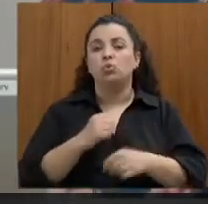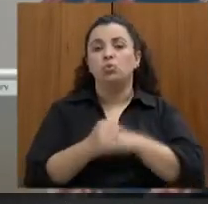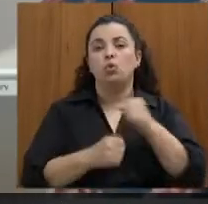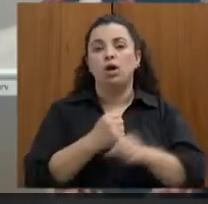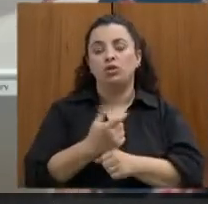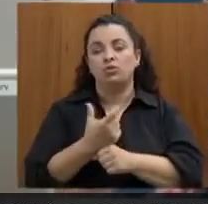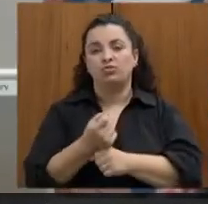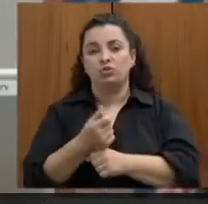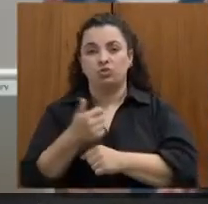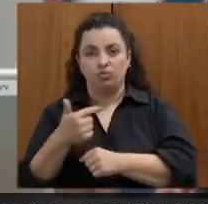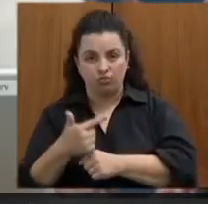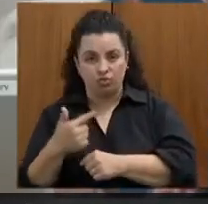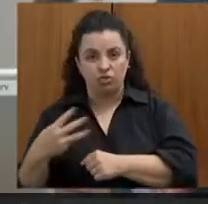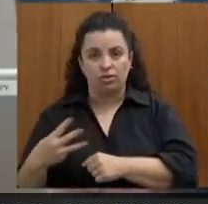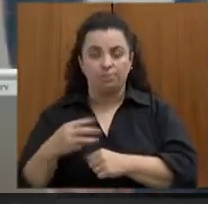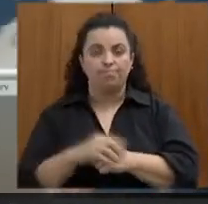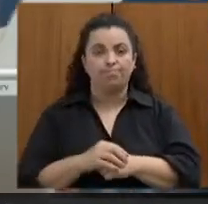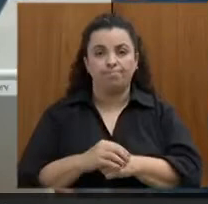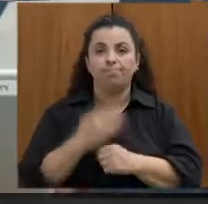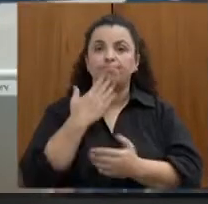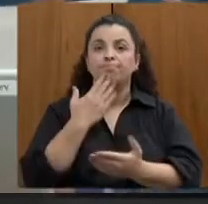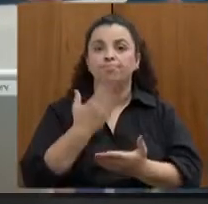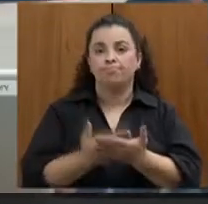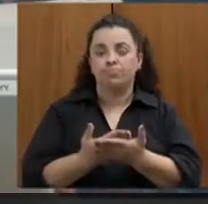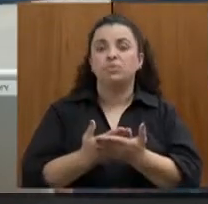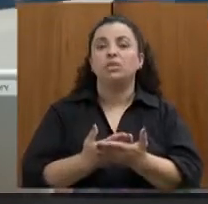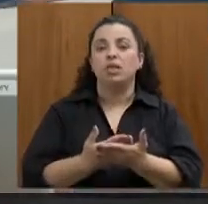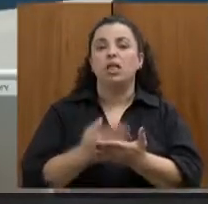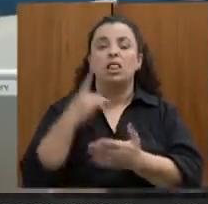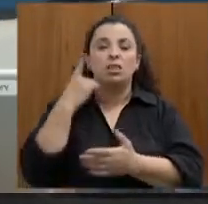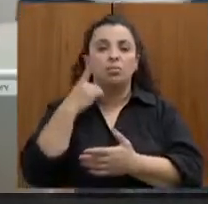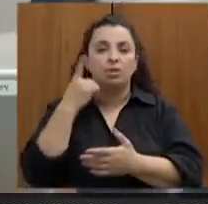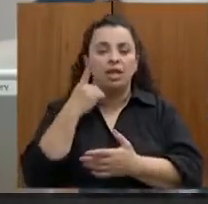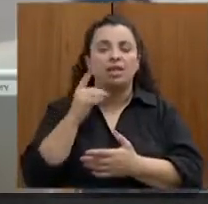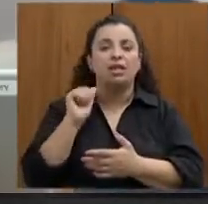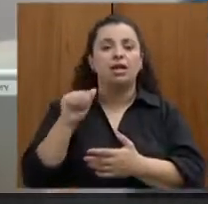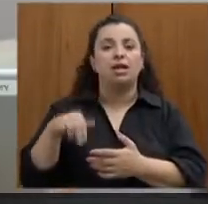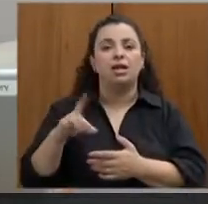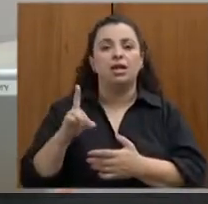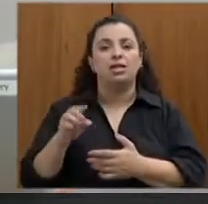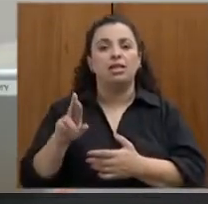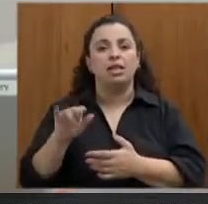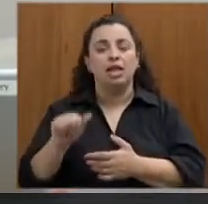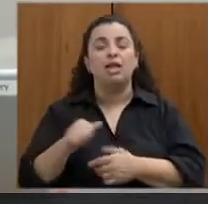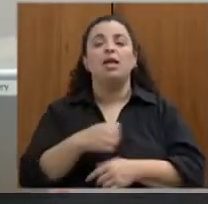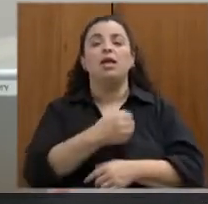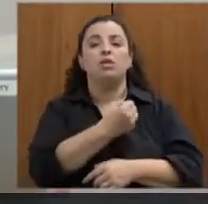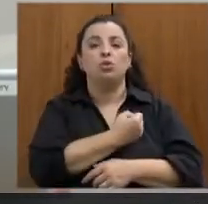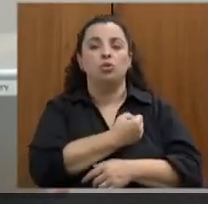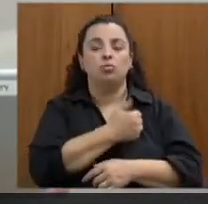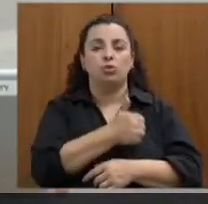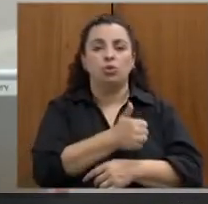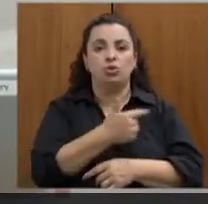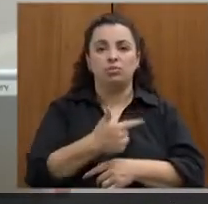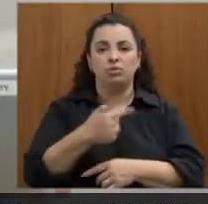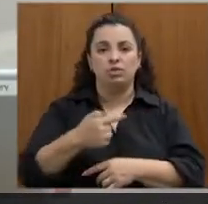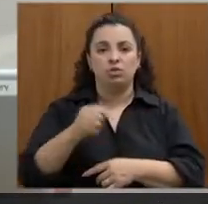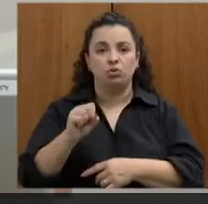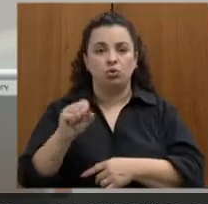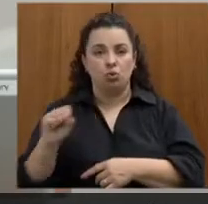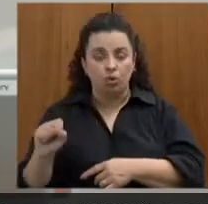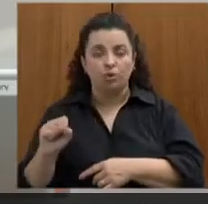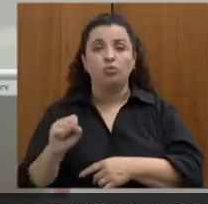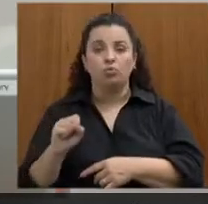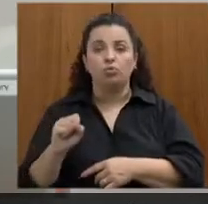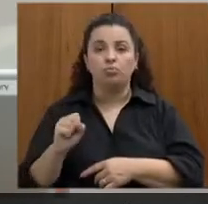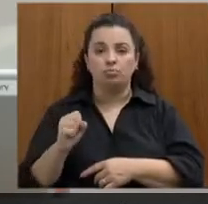Requerimento de autoria da deputada Andréia de Jesus, requerimento de número 12.788, de 2022, requer